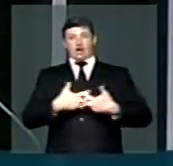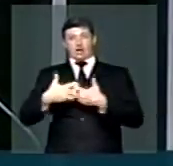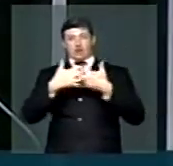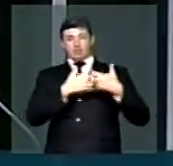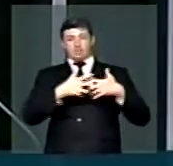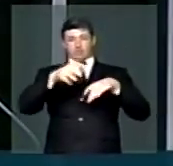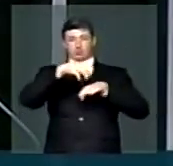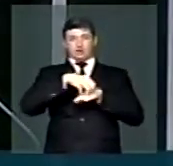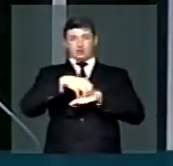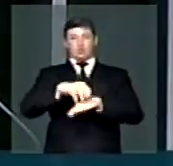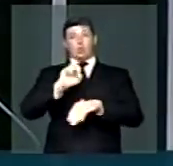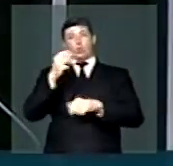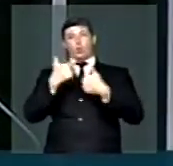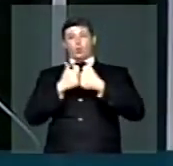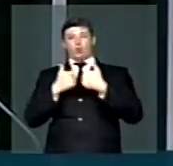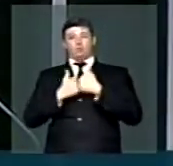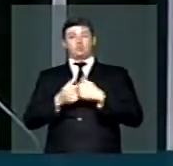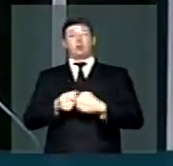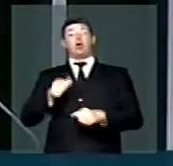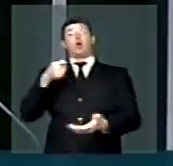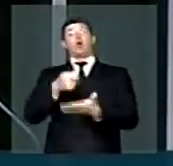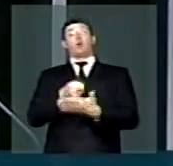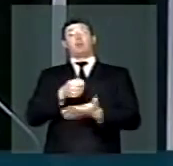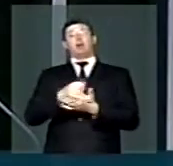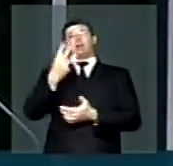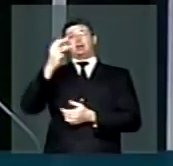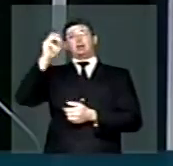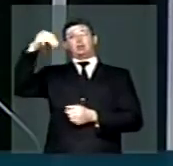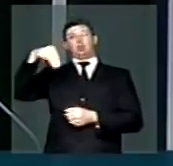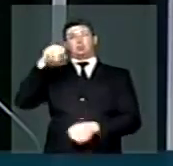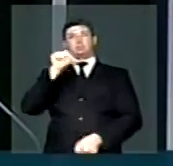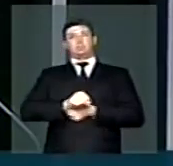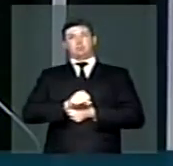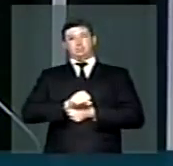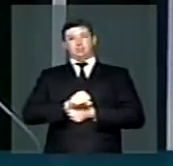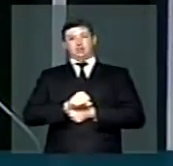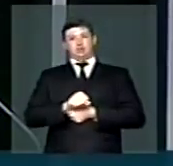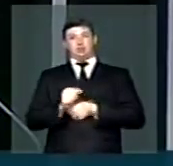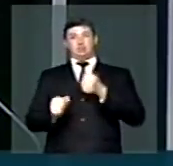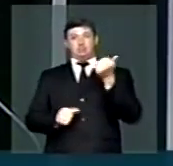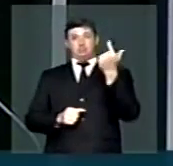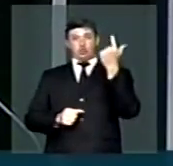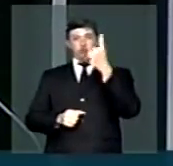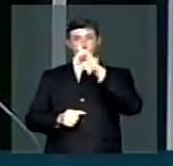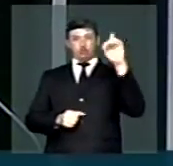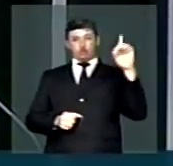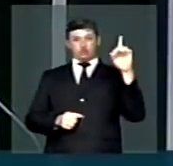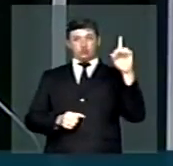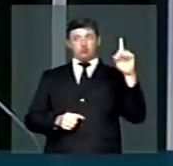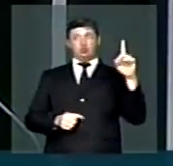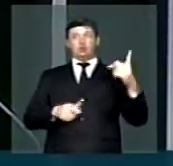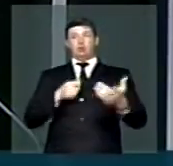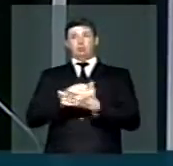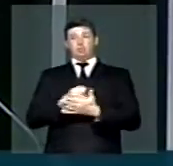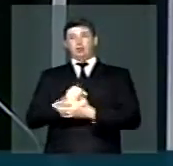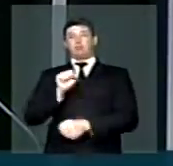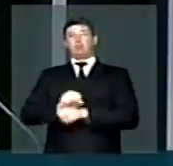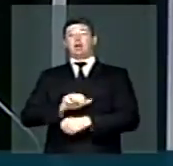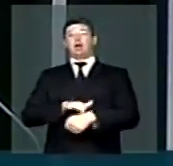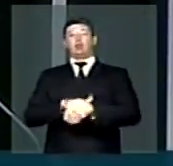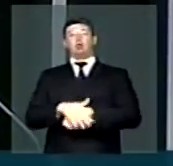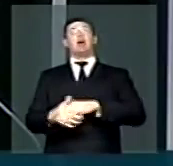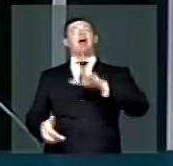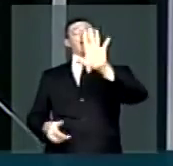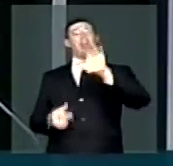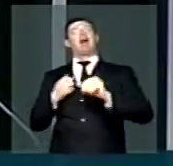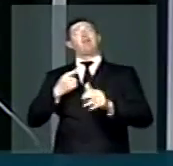transportador, é obrigado a parar por meia hora, ao meio-dia e à noite. Aí eu